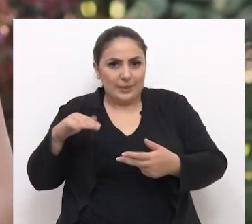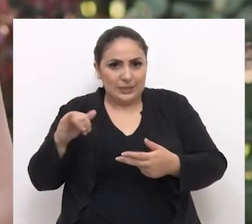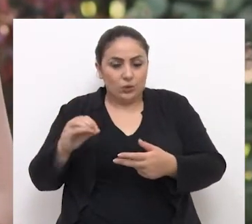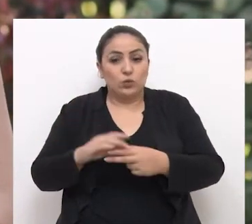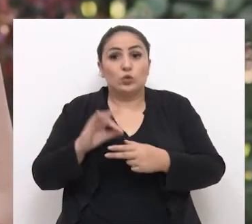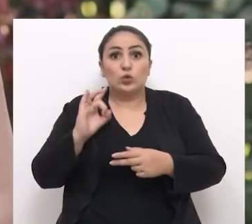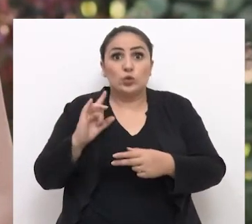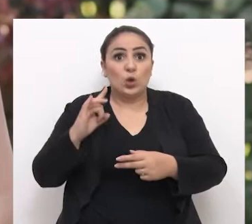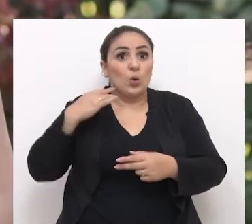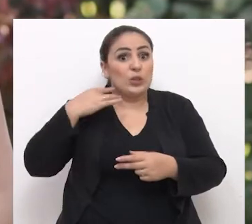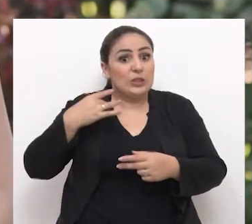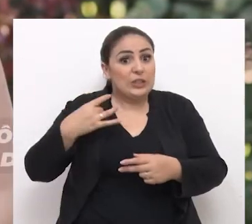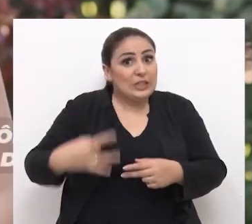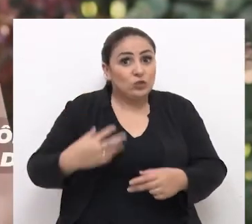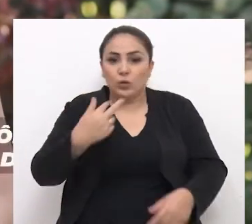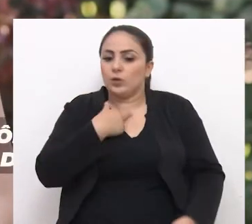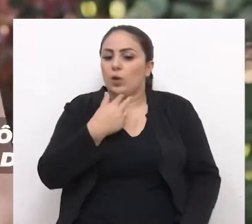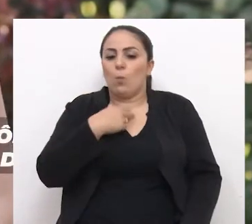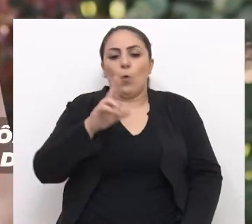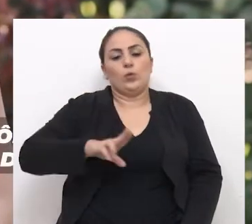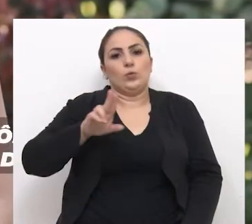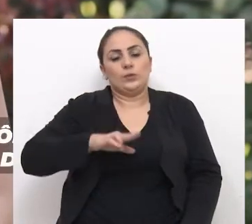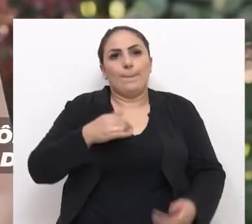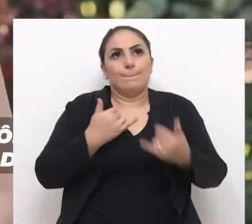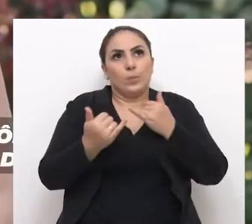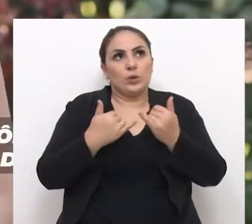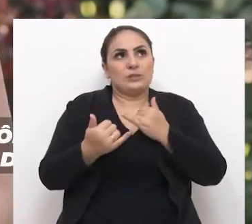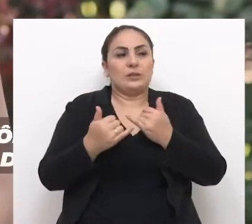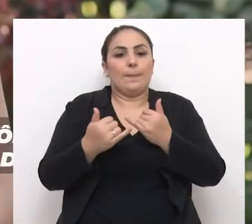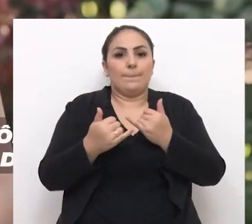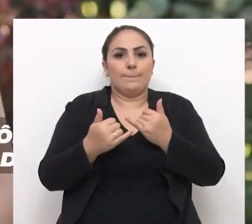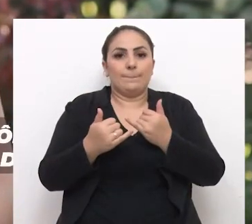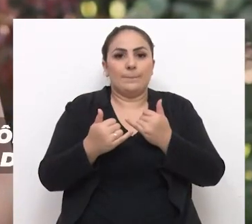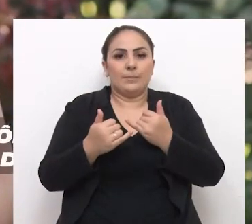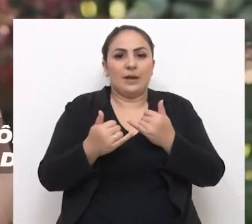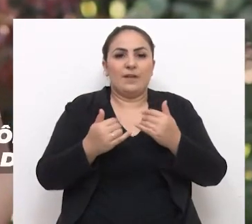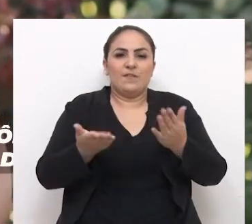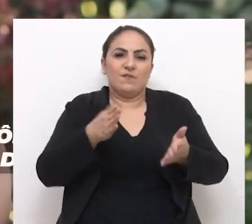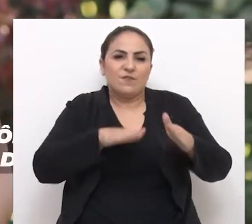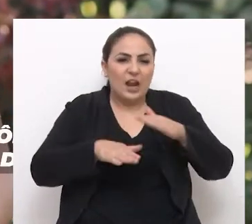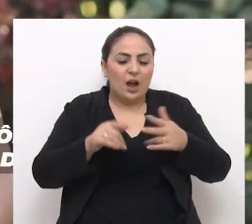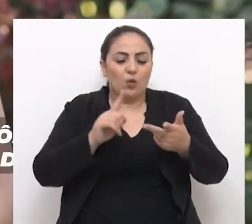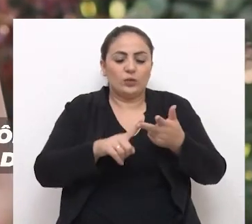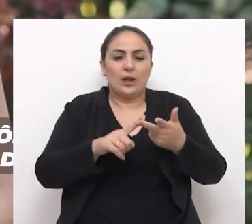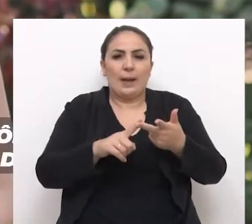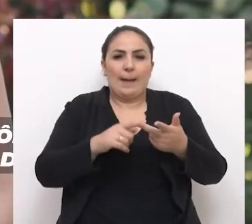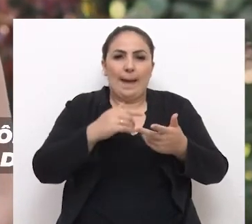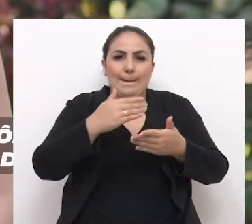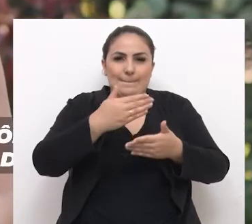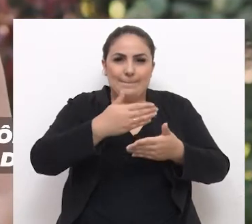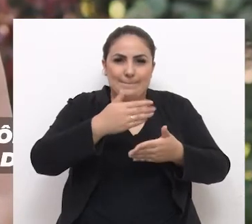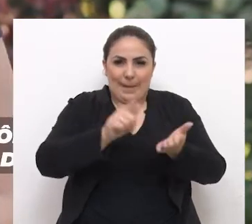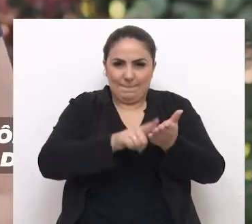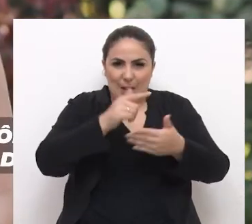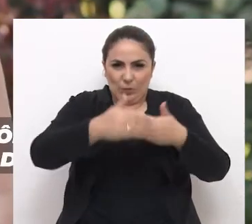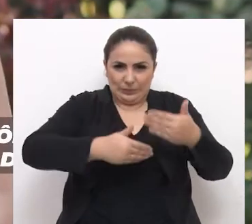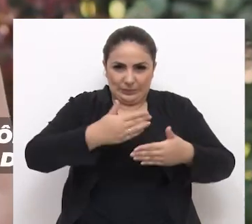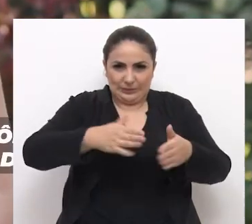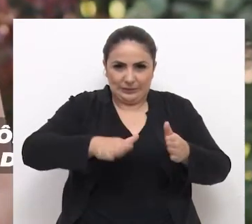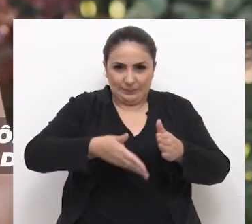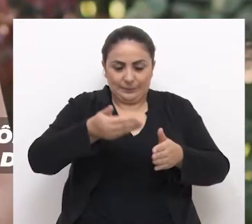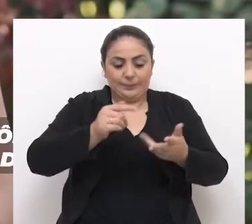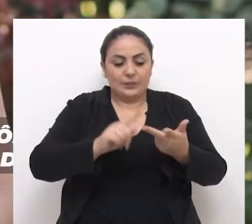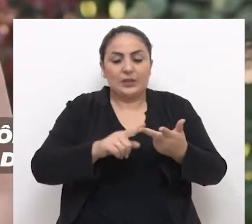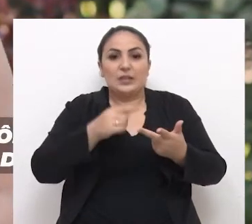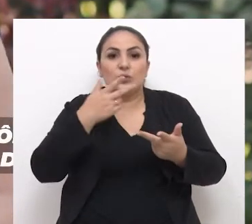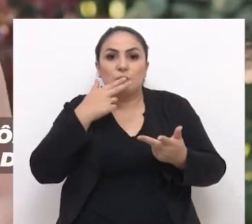o rejeito, que são os resíduos não recicláveis, que é tanto fralda, papel higiênico, bituca de